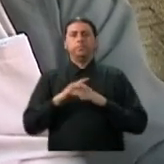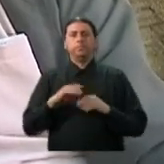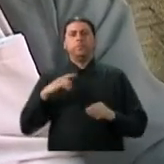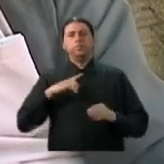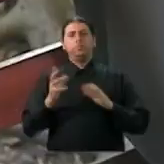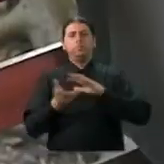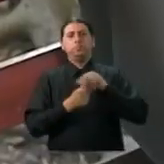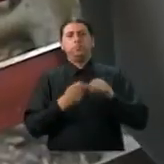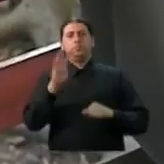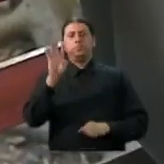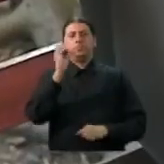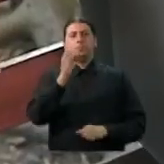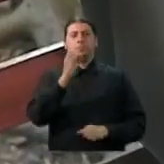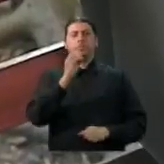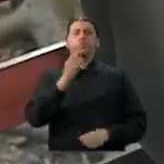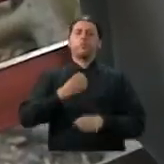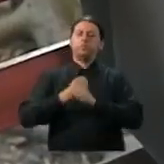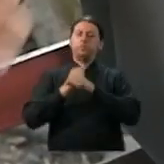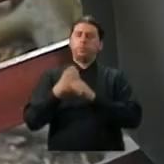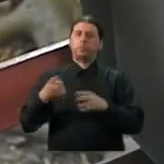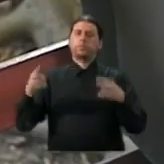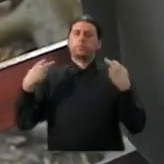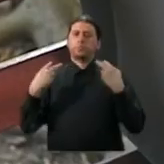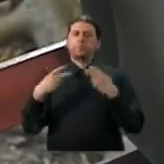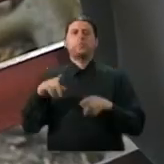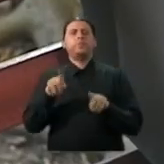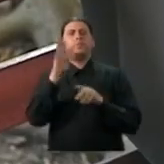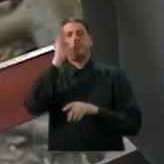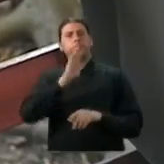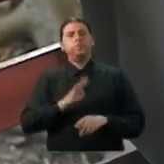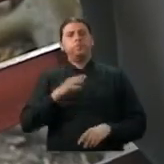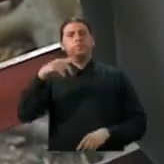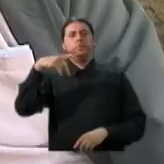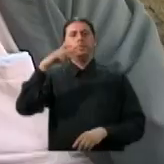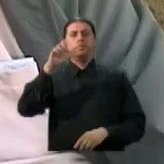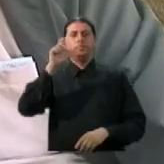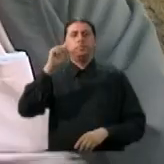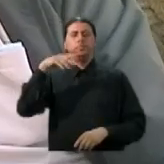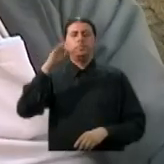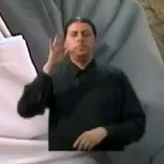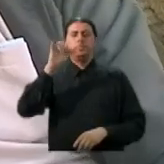Isso há 40 anos. No Brasil, a poliomielite foi erradicada no último caso de